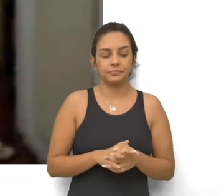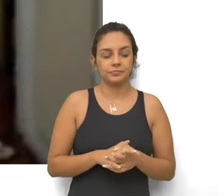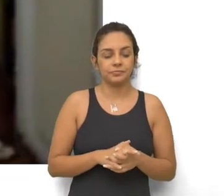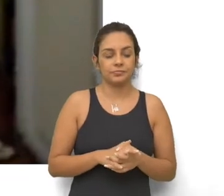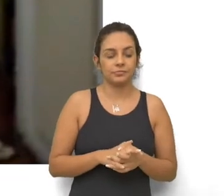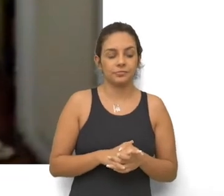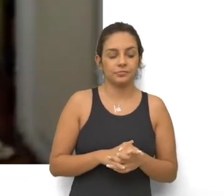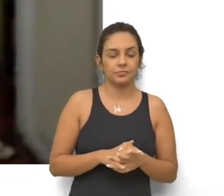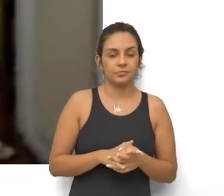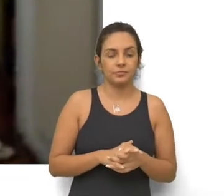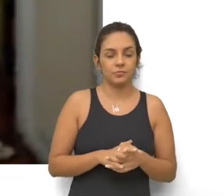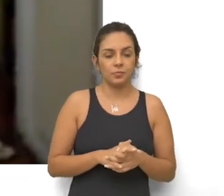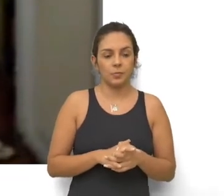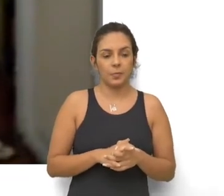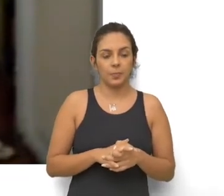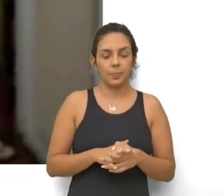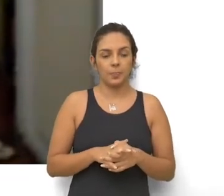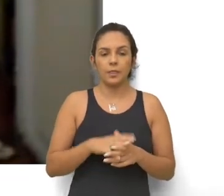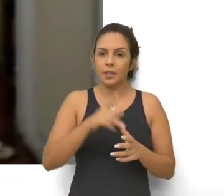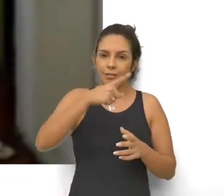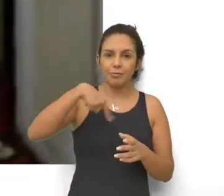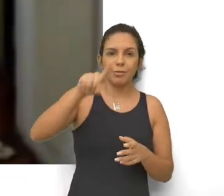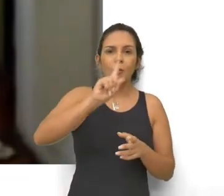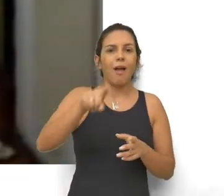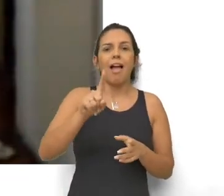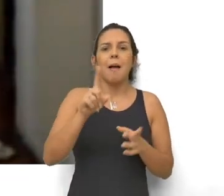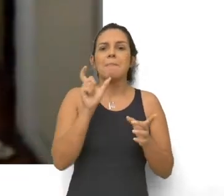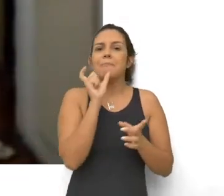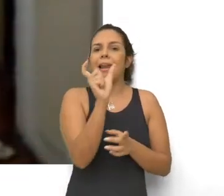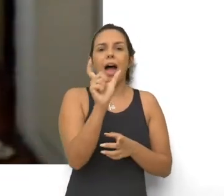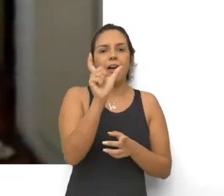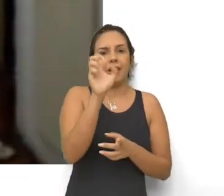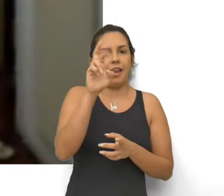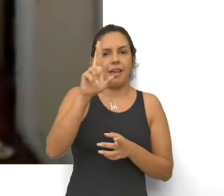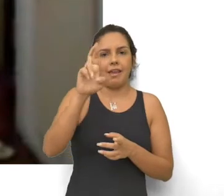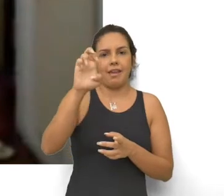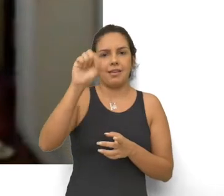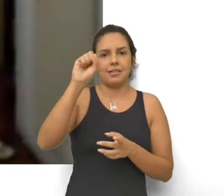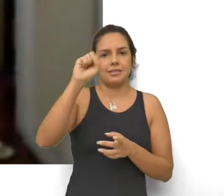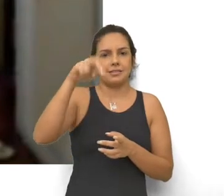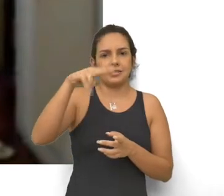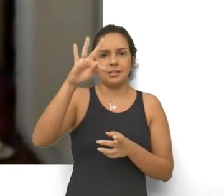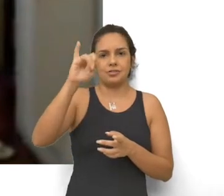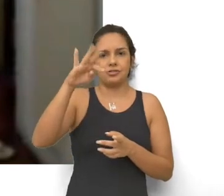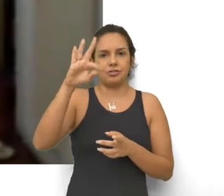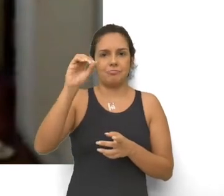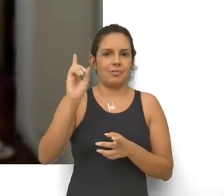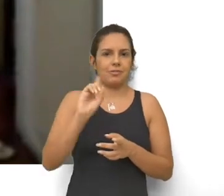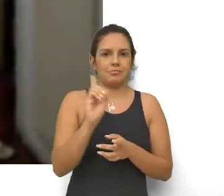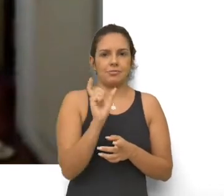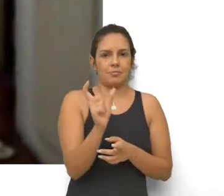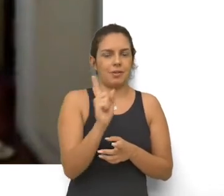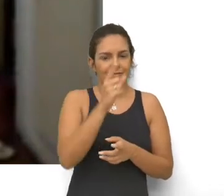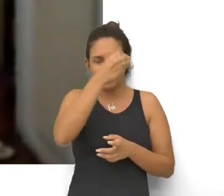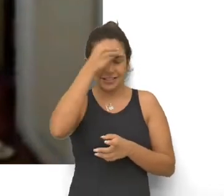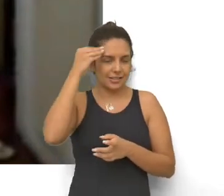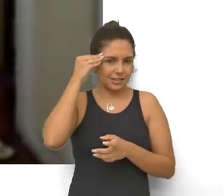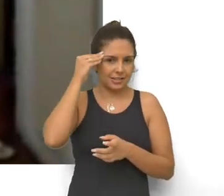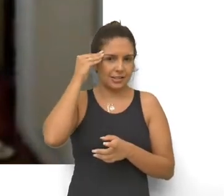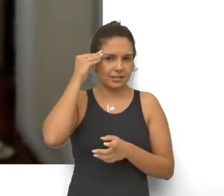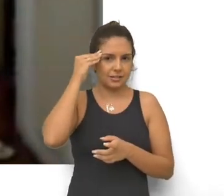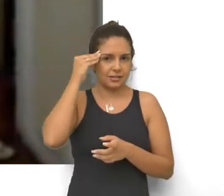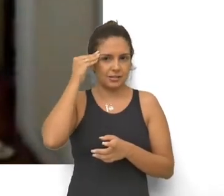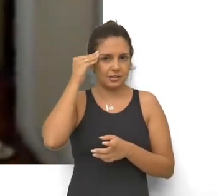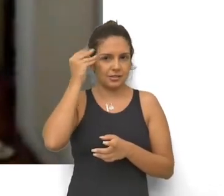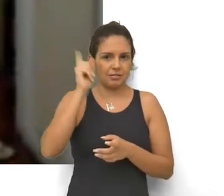a quartéis. Então, isso não é ressentimento, né? Estou só dizendo que tem agravos que não dá para se esquecer, e